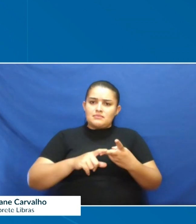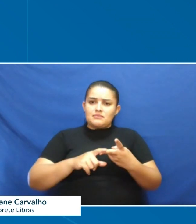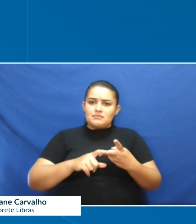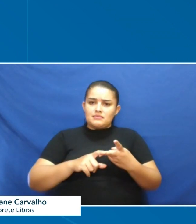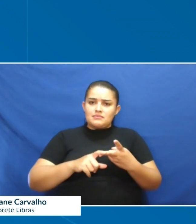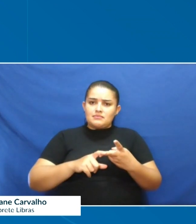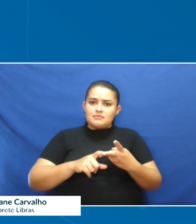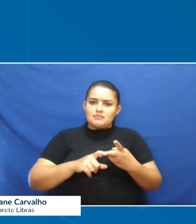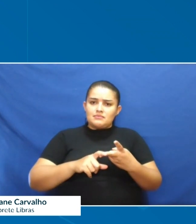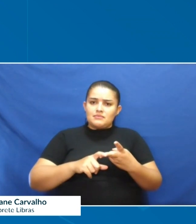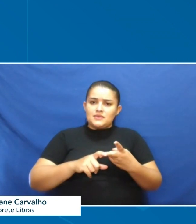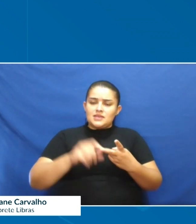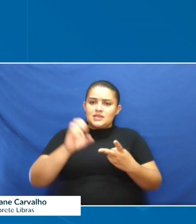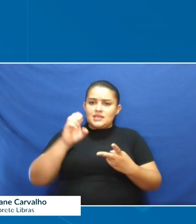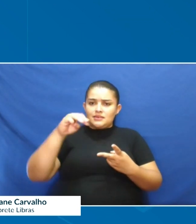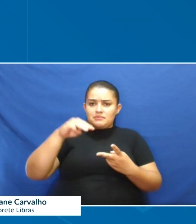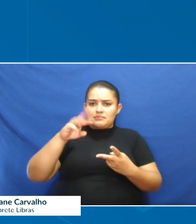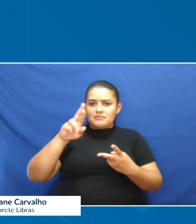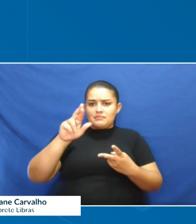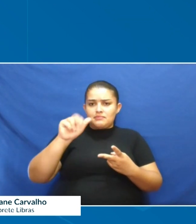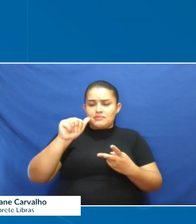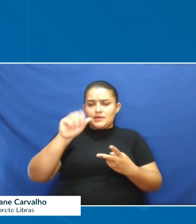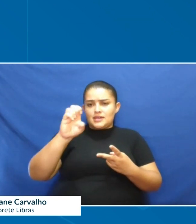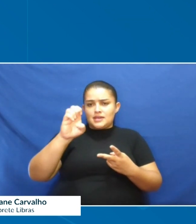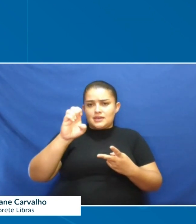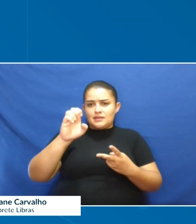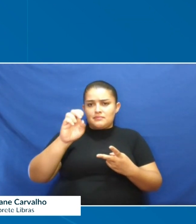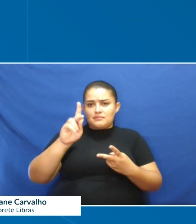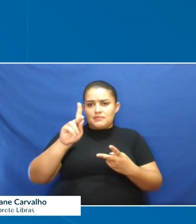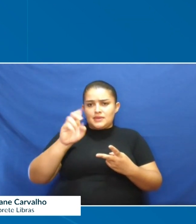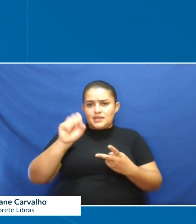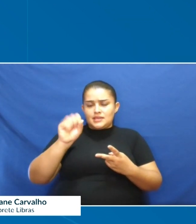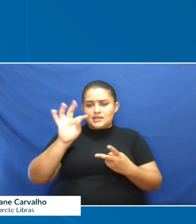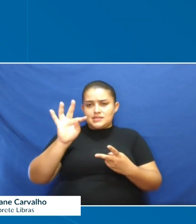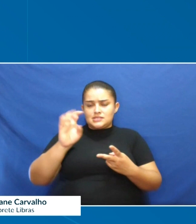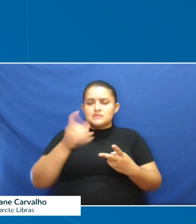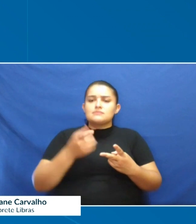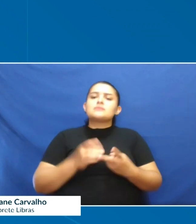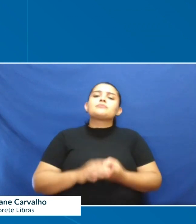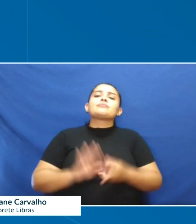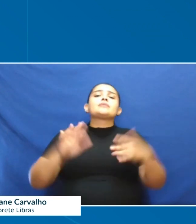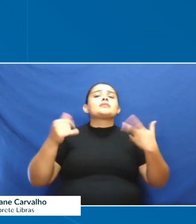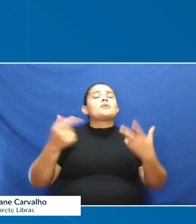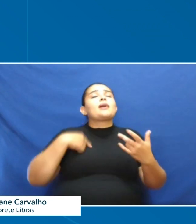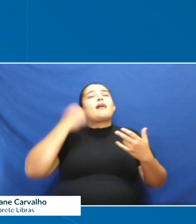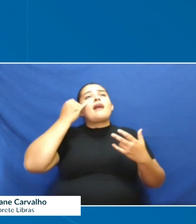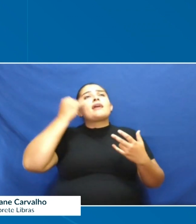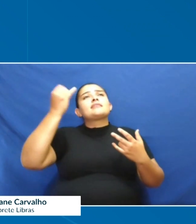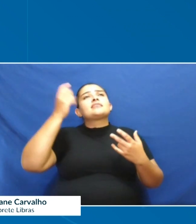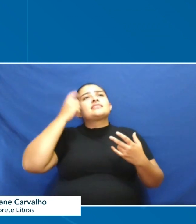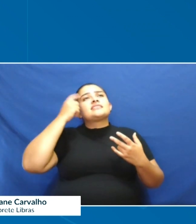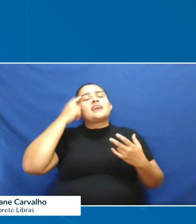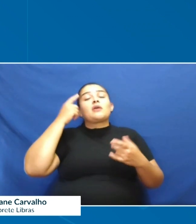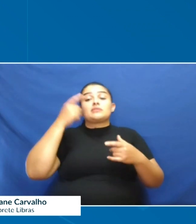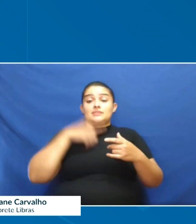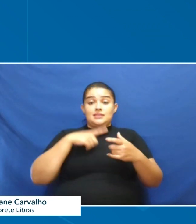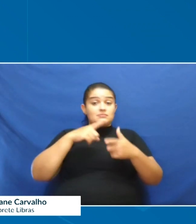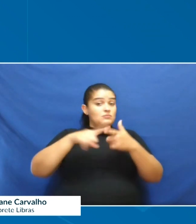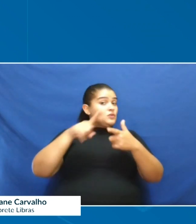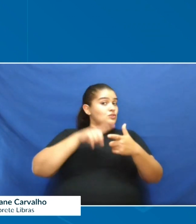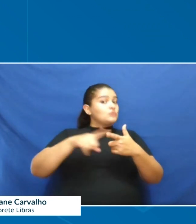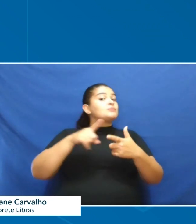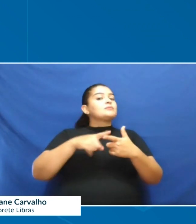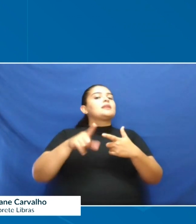Bradel Distribuidora, e a ideia é que, quando há uma necessidade de uma peça distante